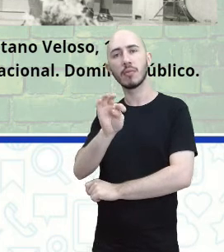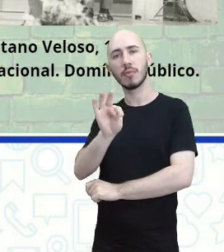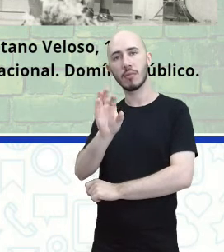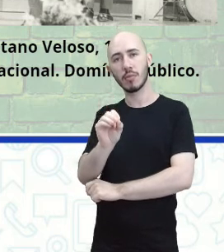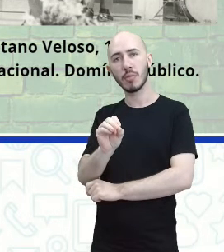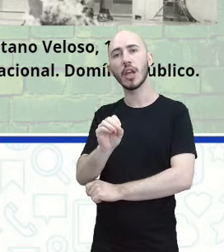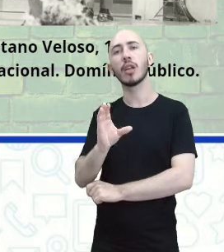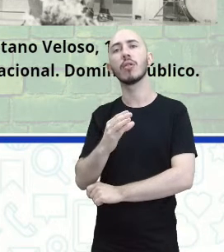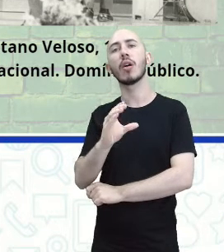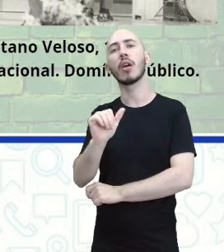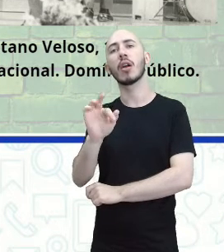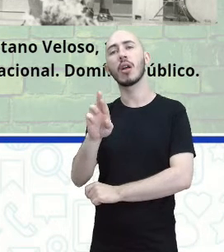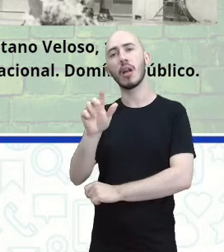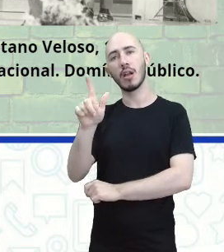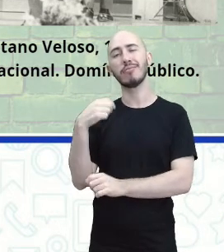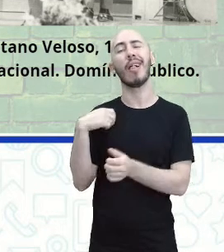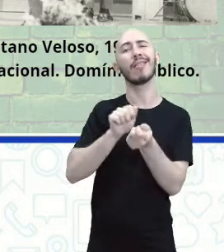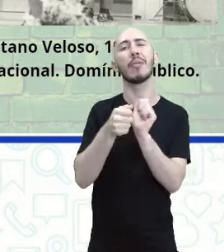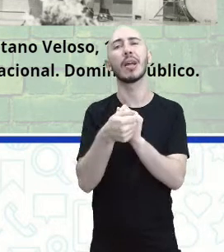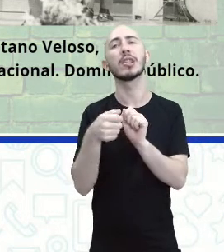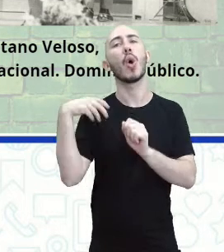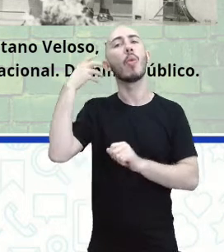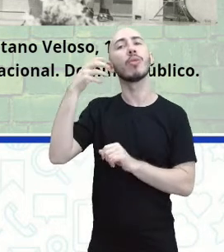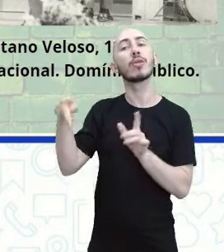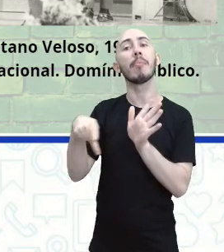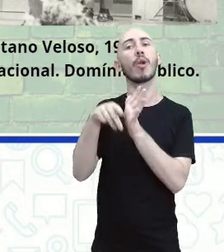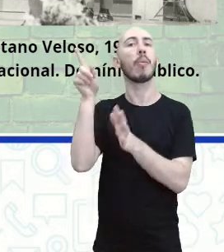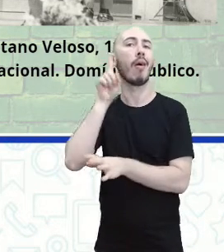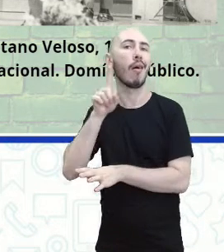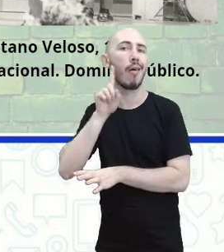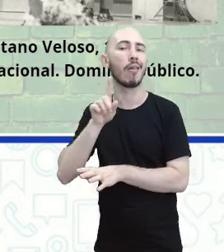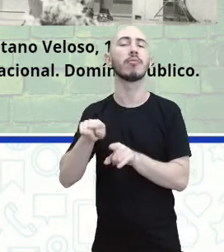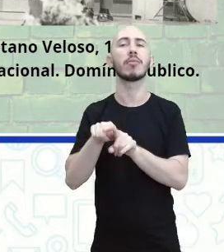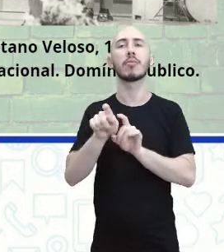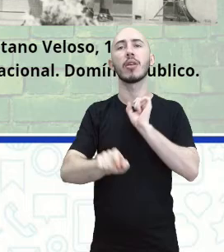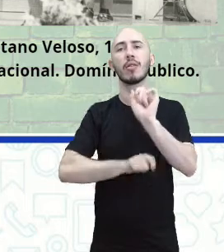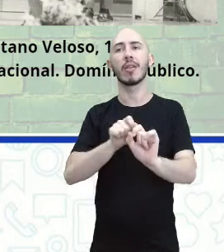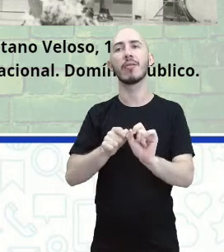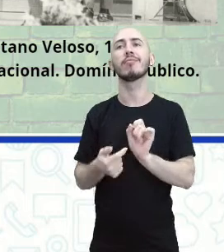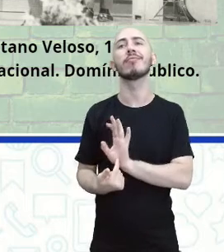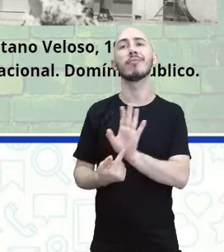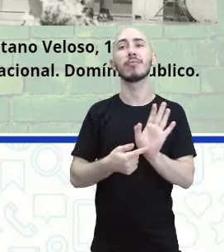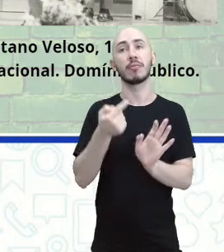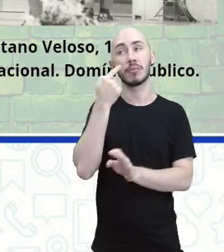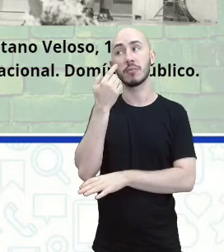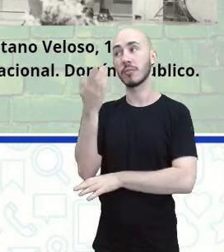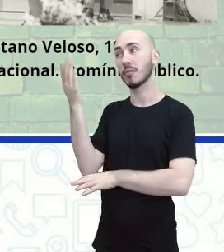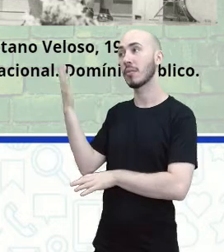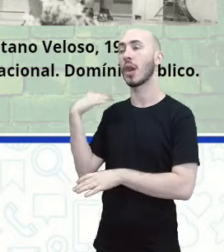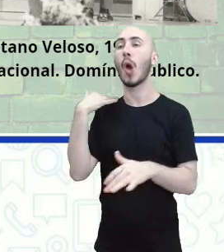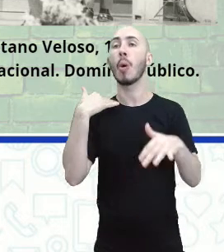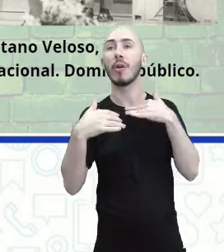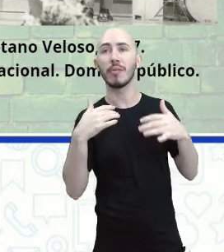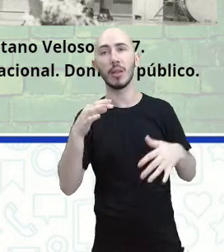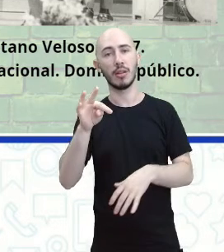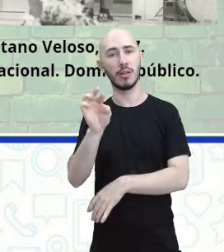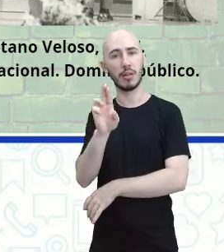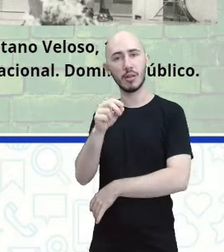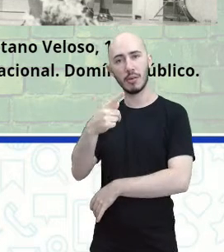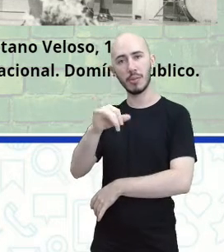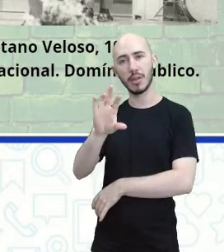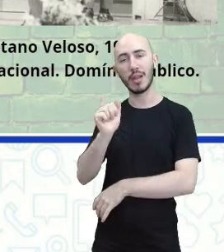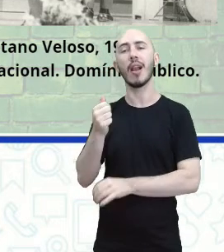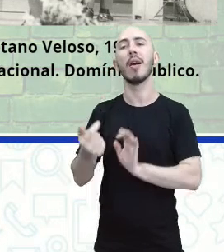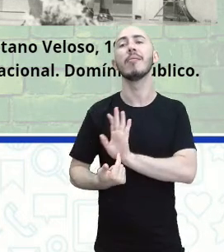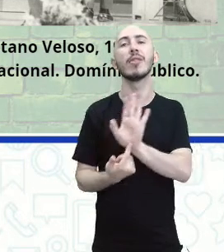americana, né, enfim. Então a Tropicália, ela trazia também o sentimento da revolta, da liberdade, da vontade de se